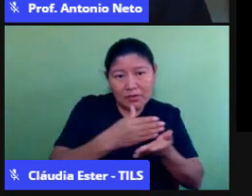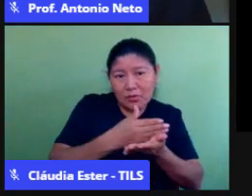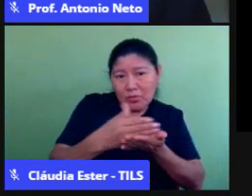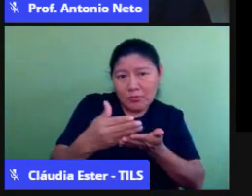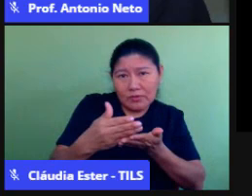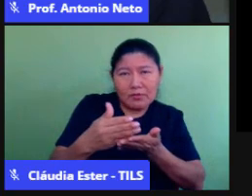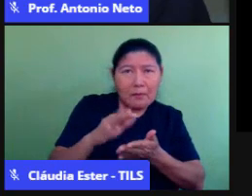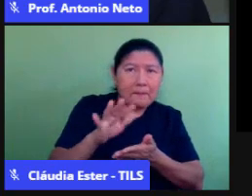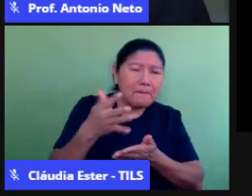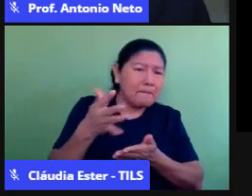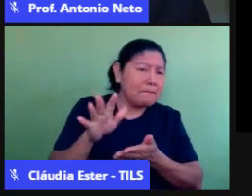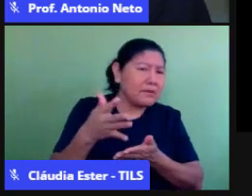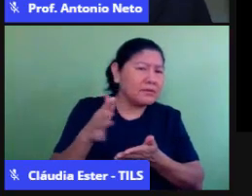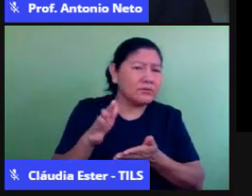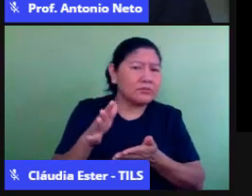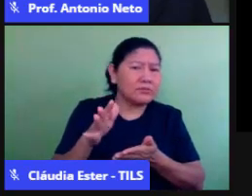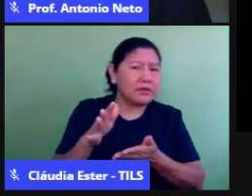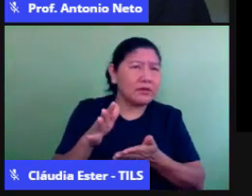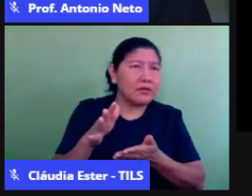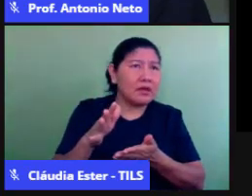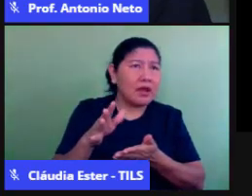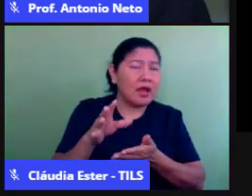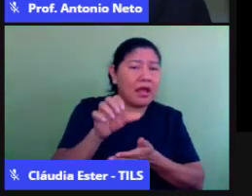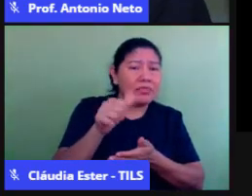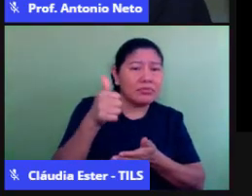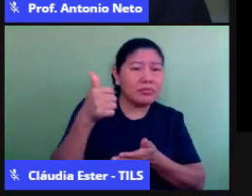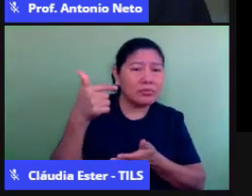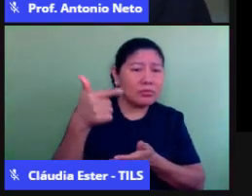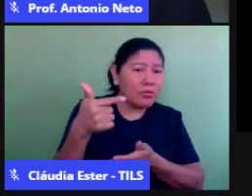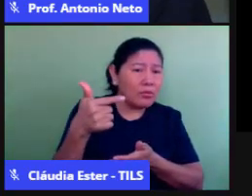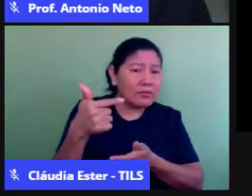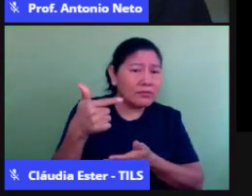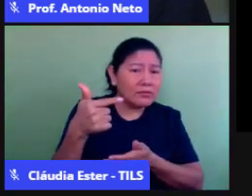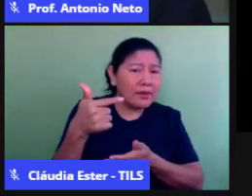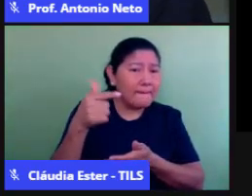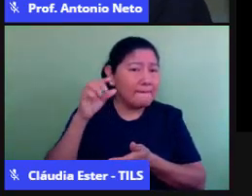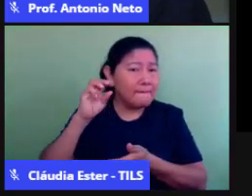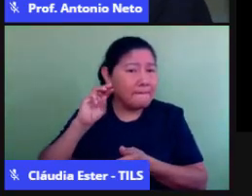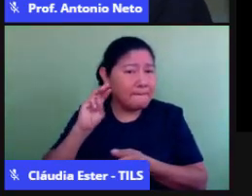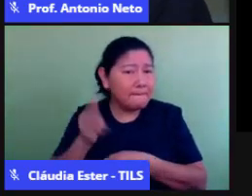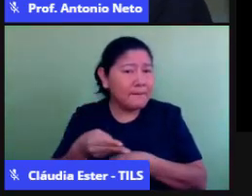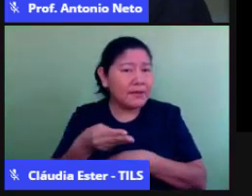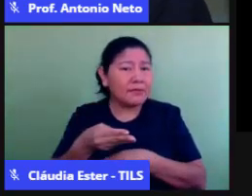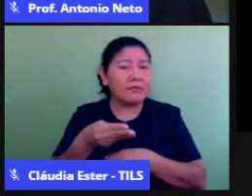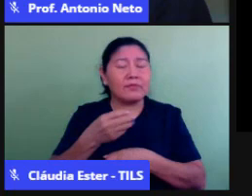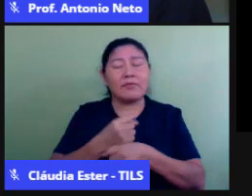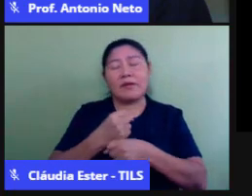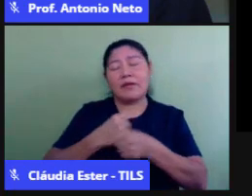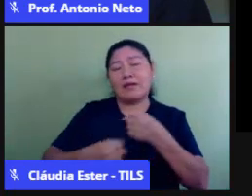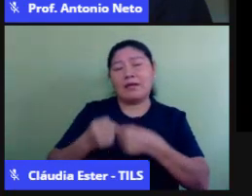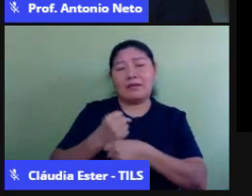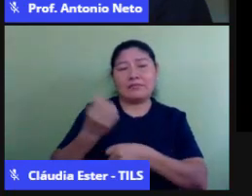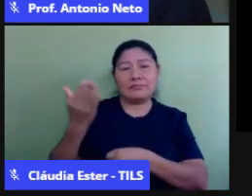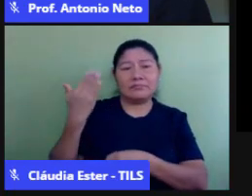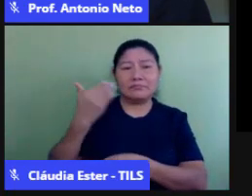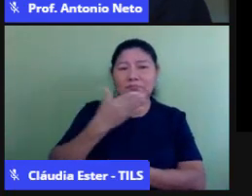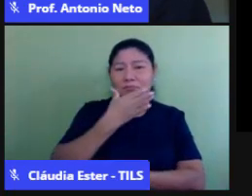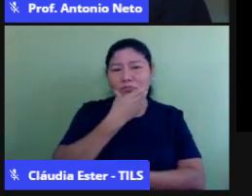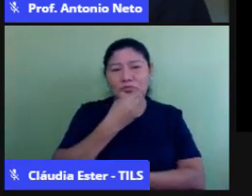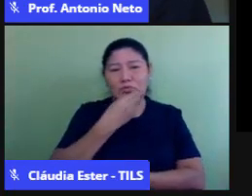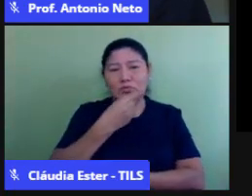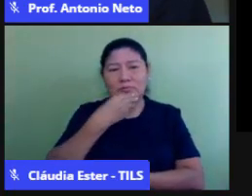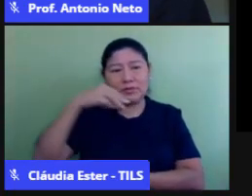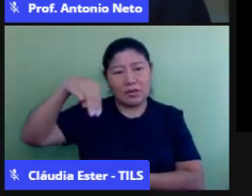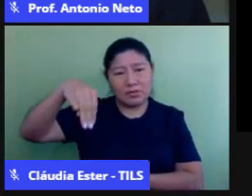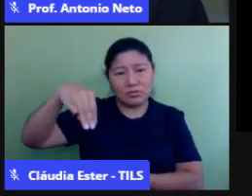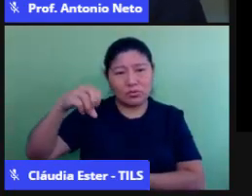pelo menos há 12 mil anos com povos nômades, né? Que eram os